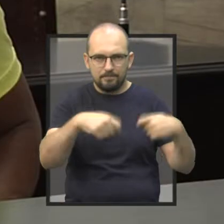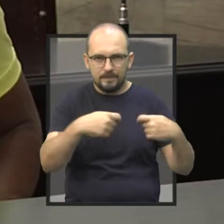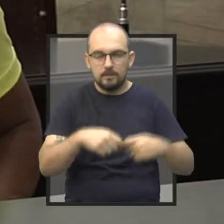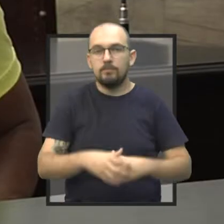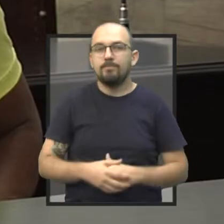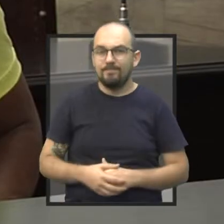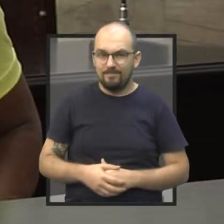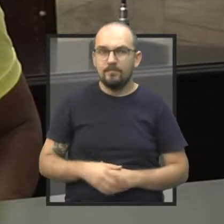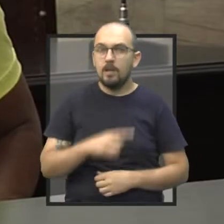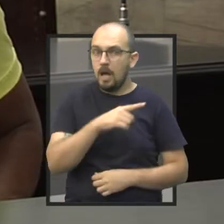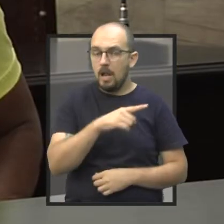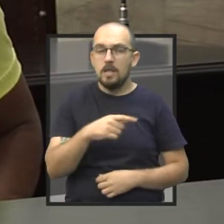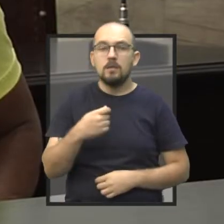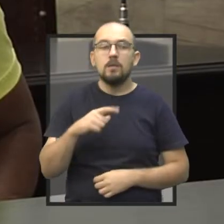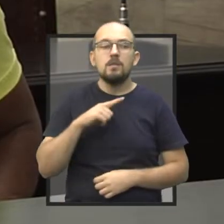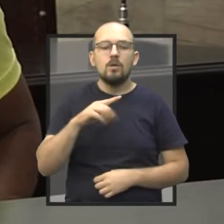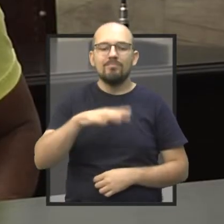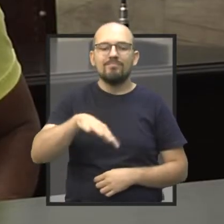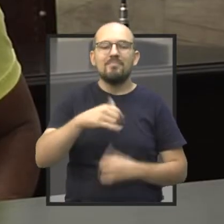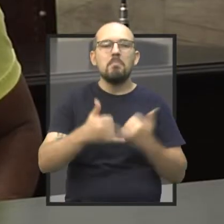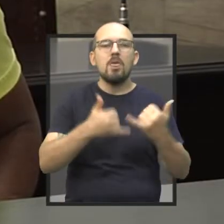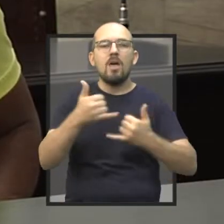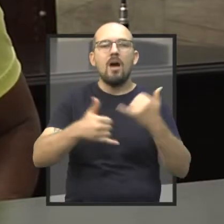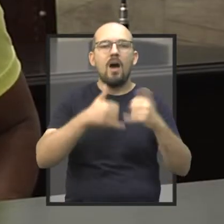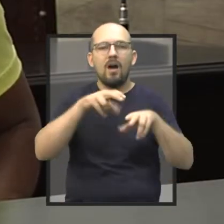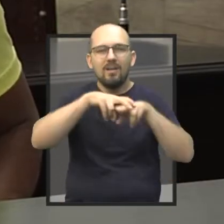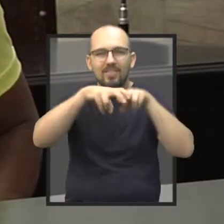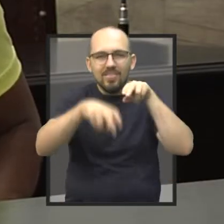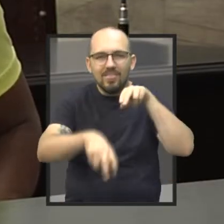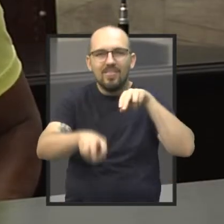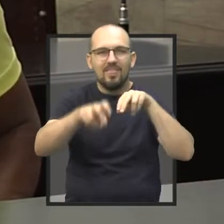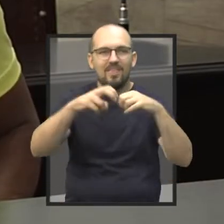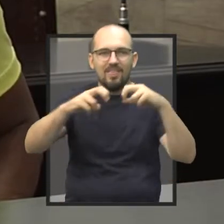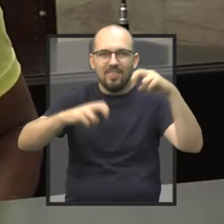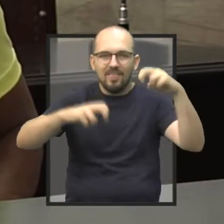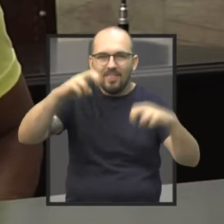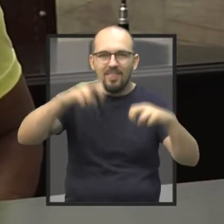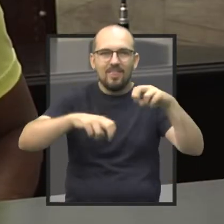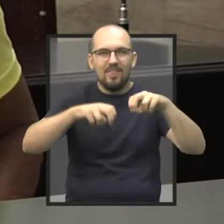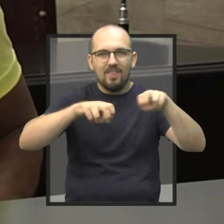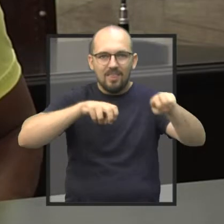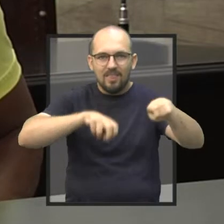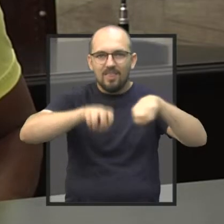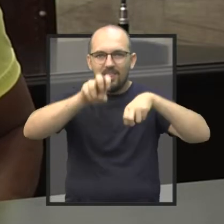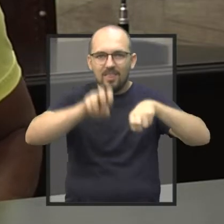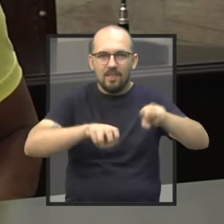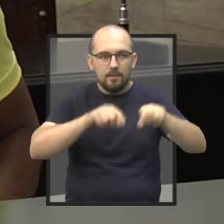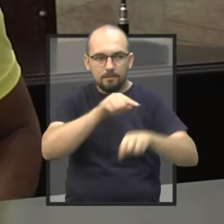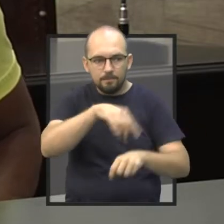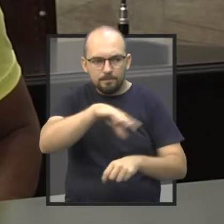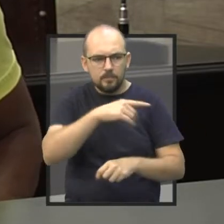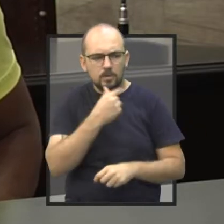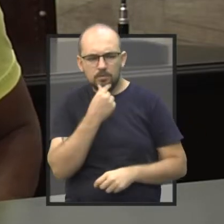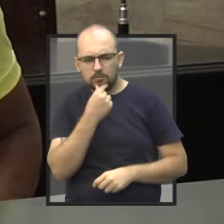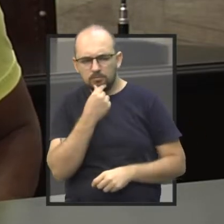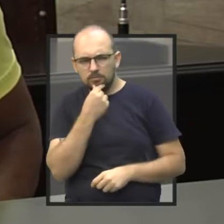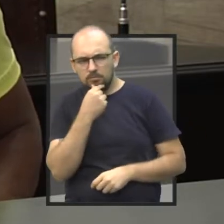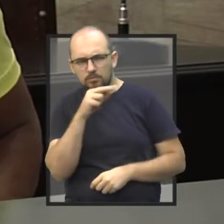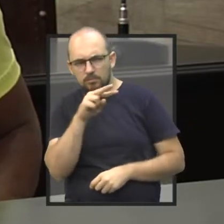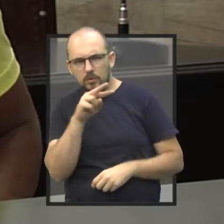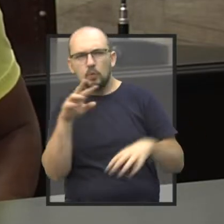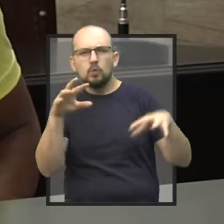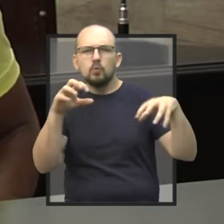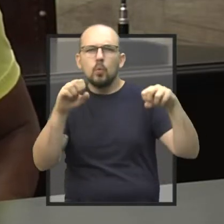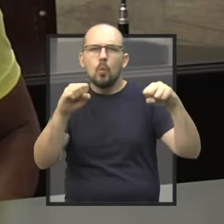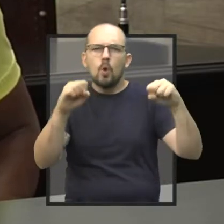tem uma área de lazer, né, de brinquedo para as crianças, e eu acabei notando que está muito escuro,